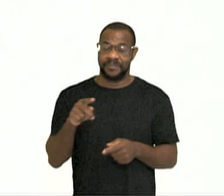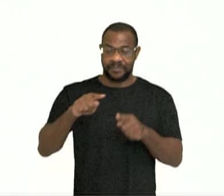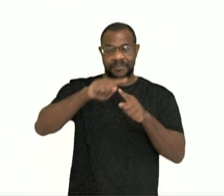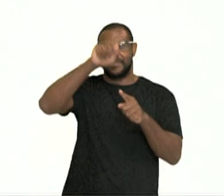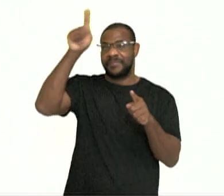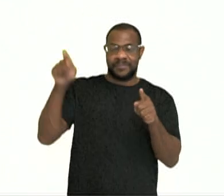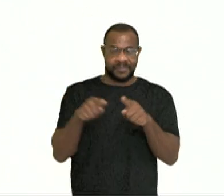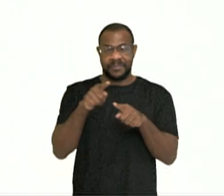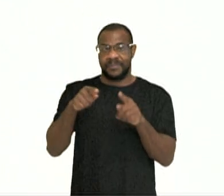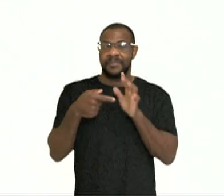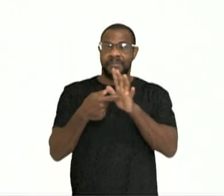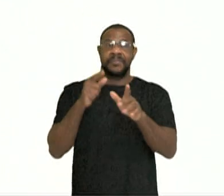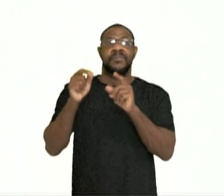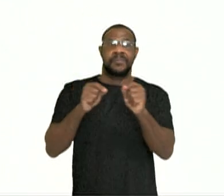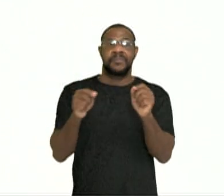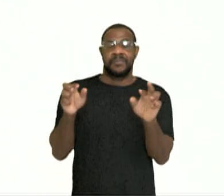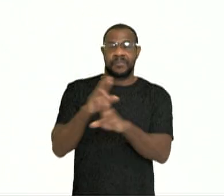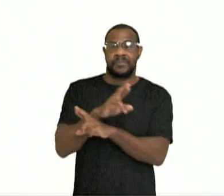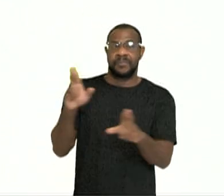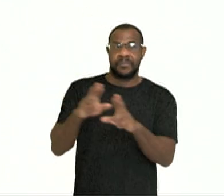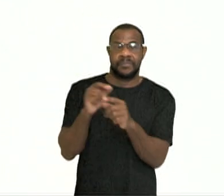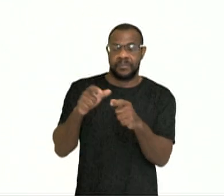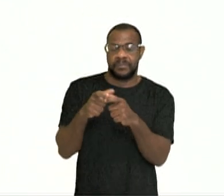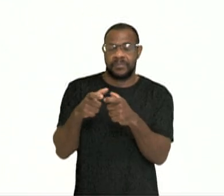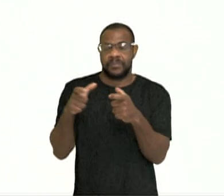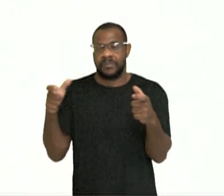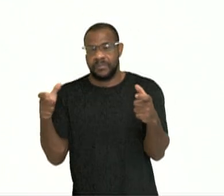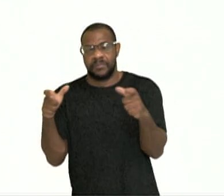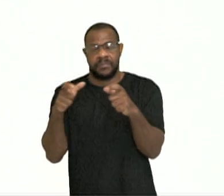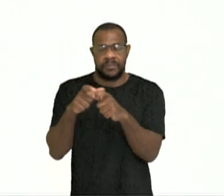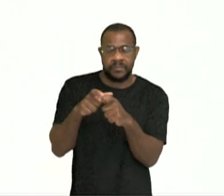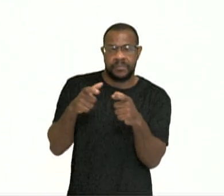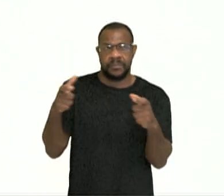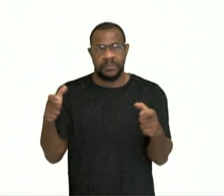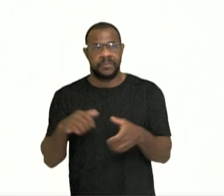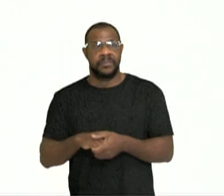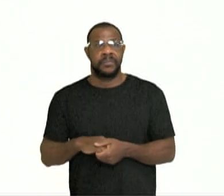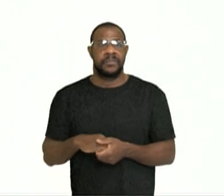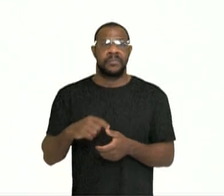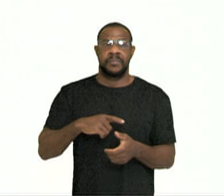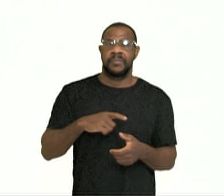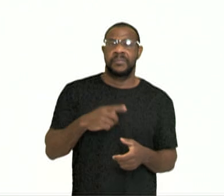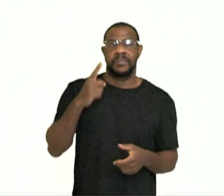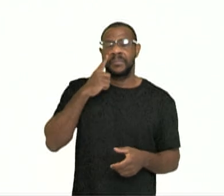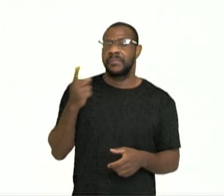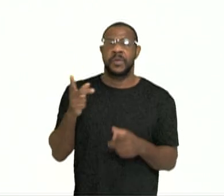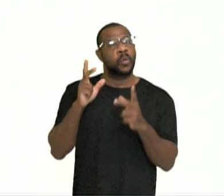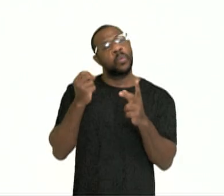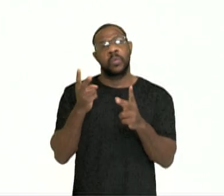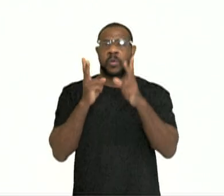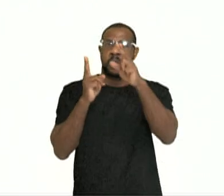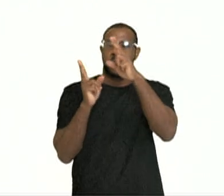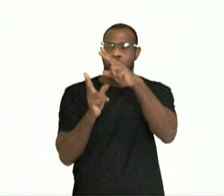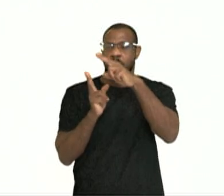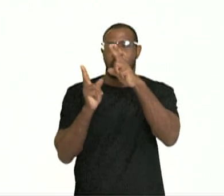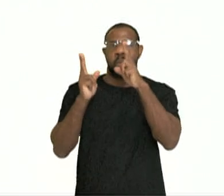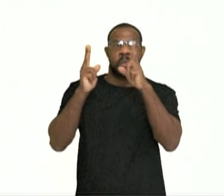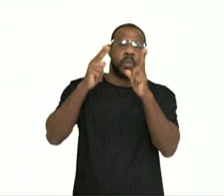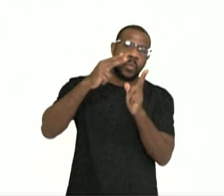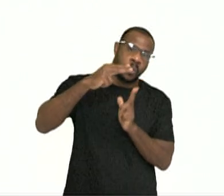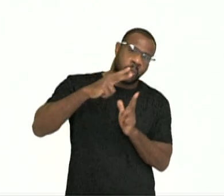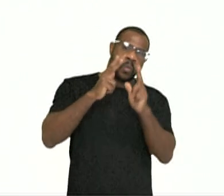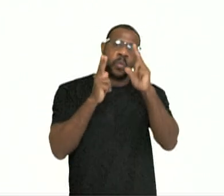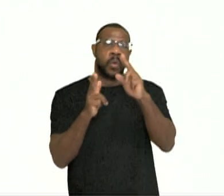ele apresenta a relação de proporcionalidade. O que é isso? Em partes iguais ou pode ser até